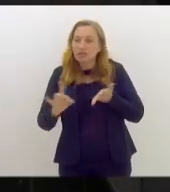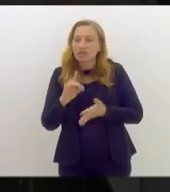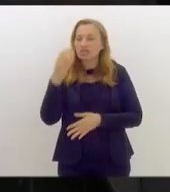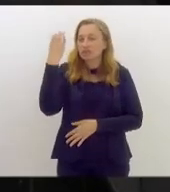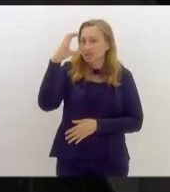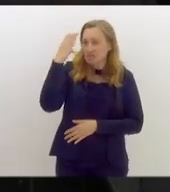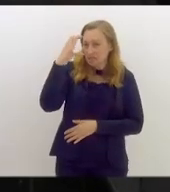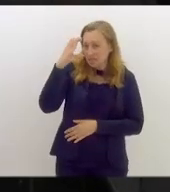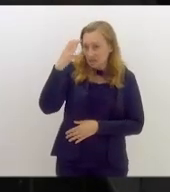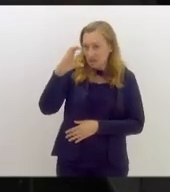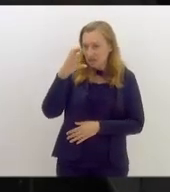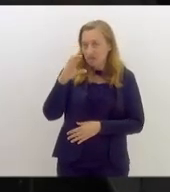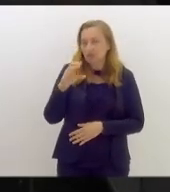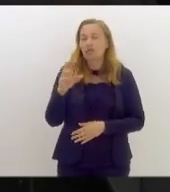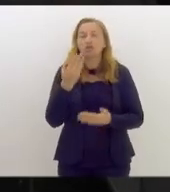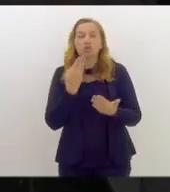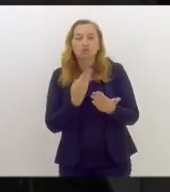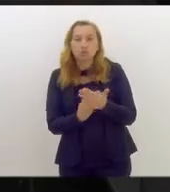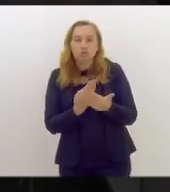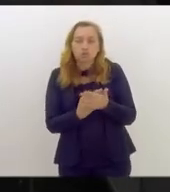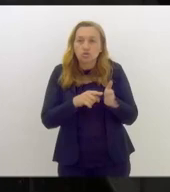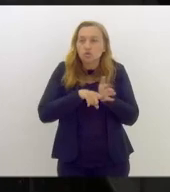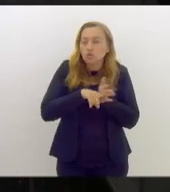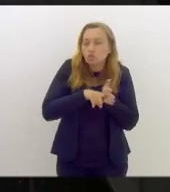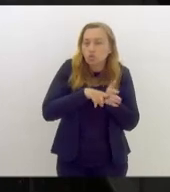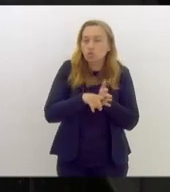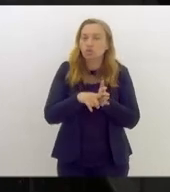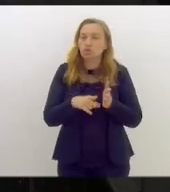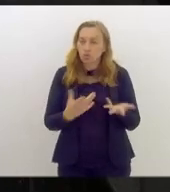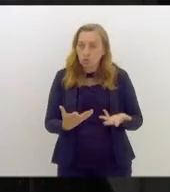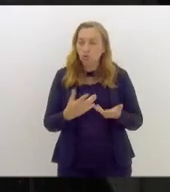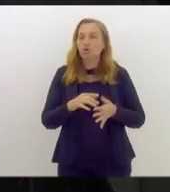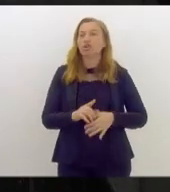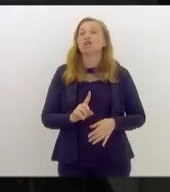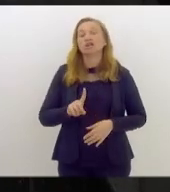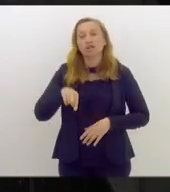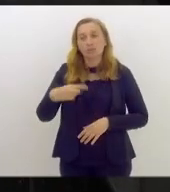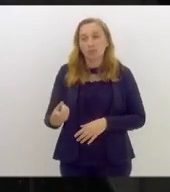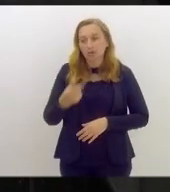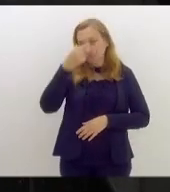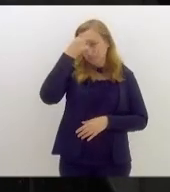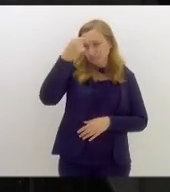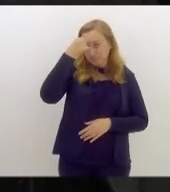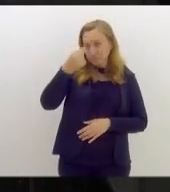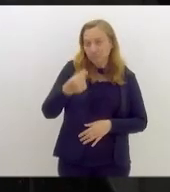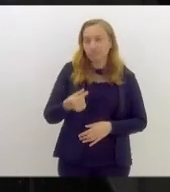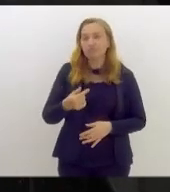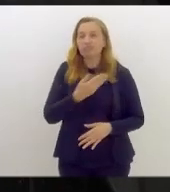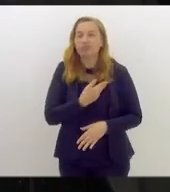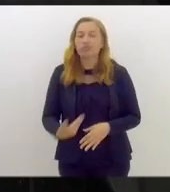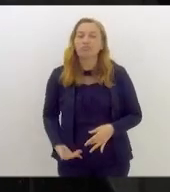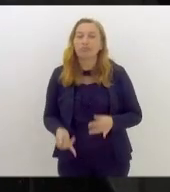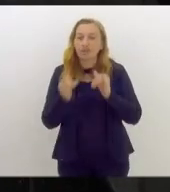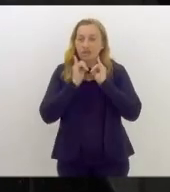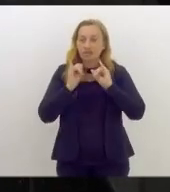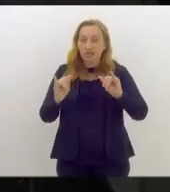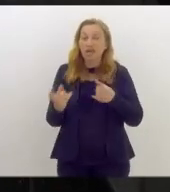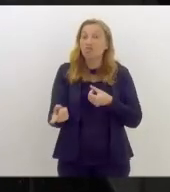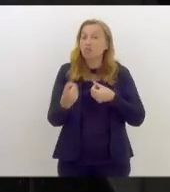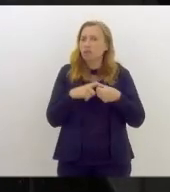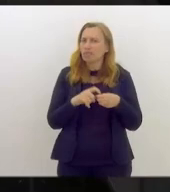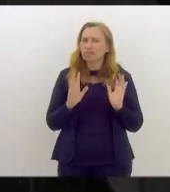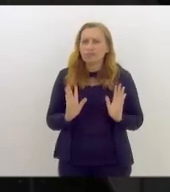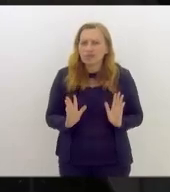das universidades dos institutos de pesquisa e depois de uma grita da comunidade acadêmica do seu governo meio que anunciou que a recuar